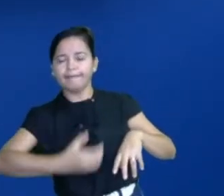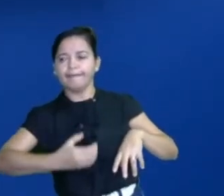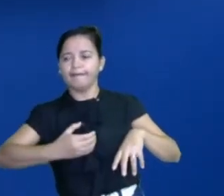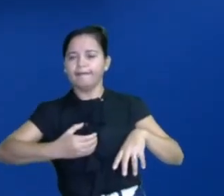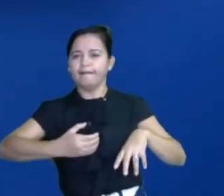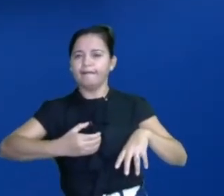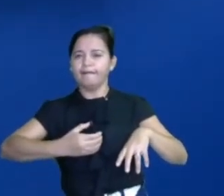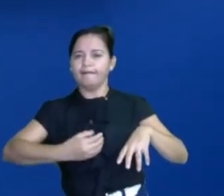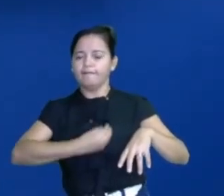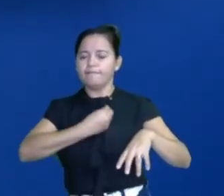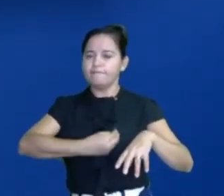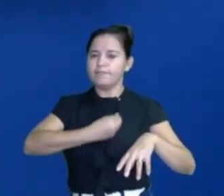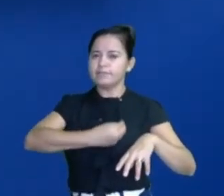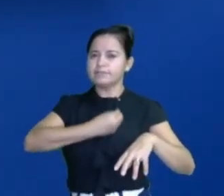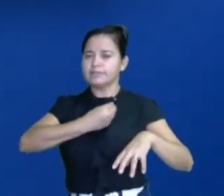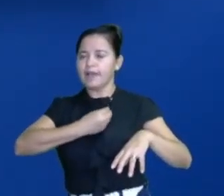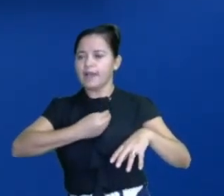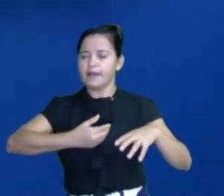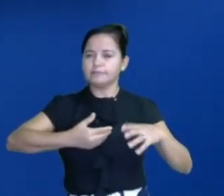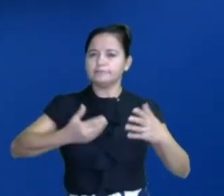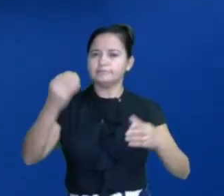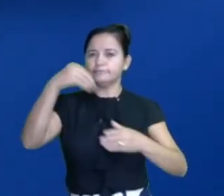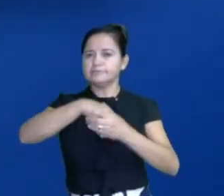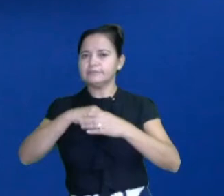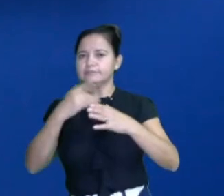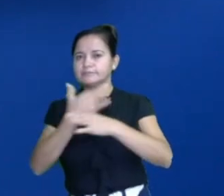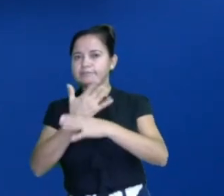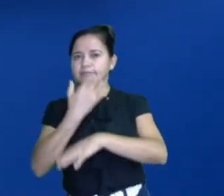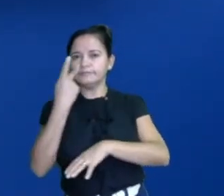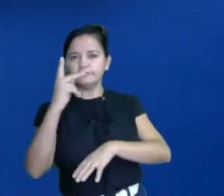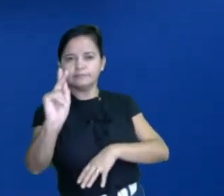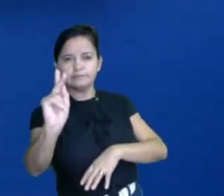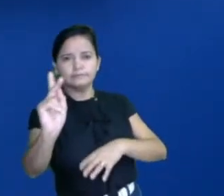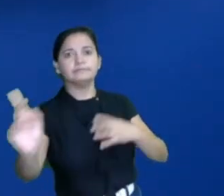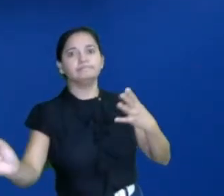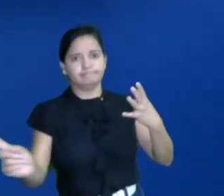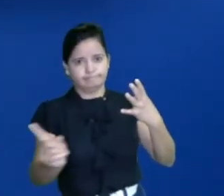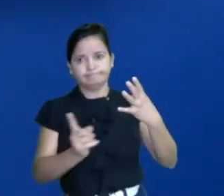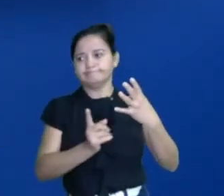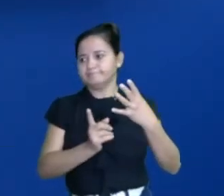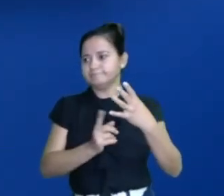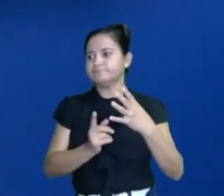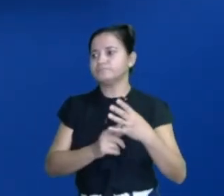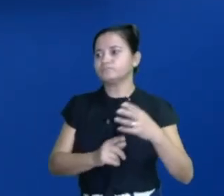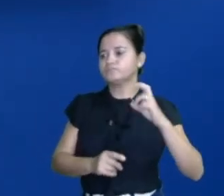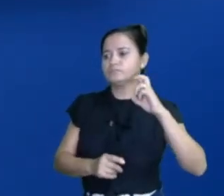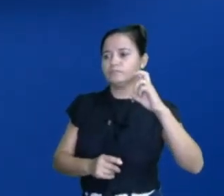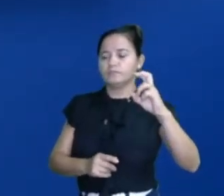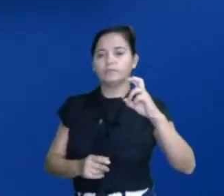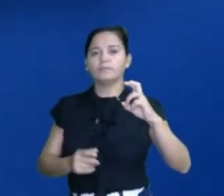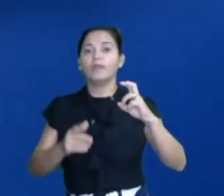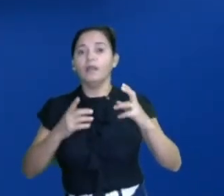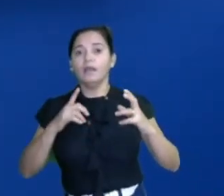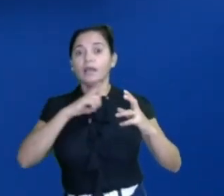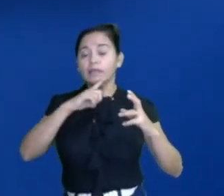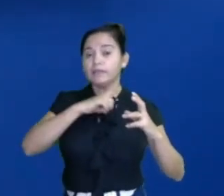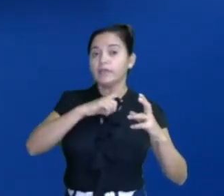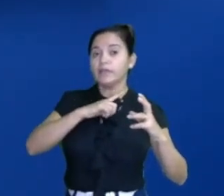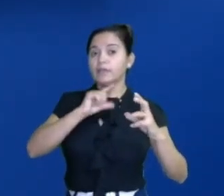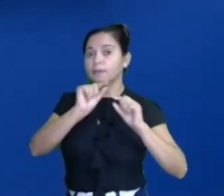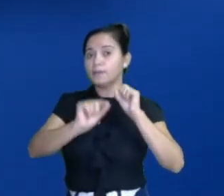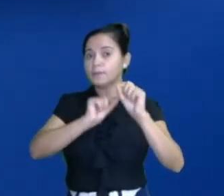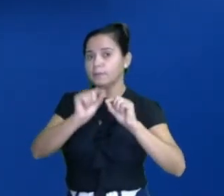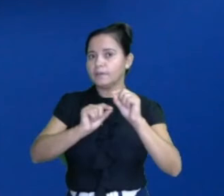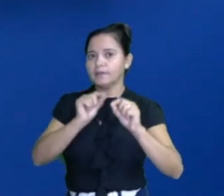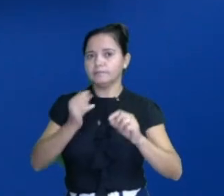como é vivenciado isso na sua cidade? É um patrimônio imaterial. O que é que marca a